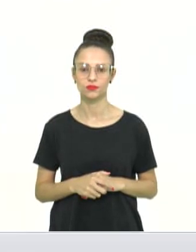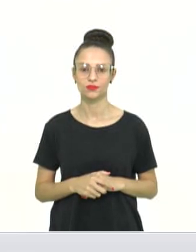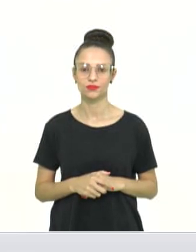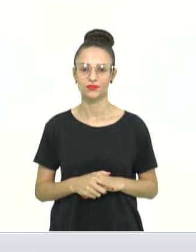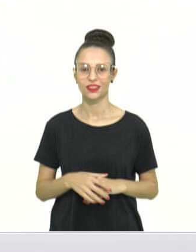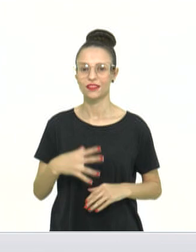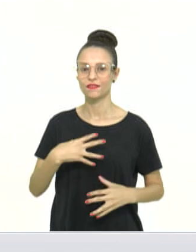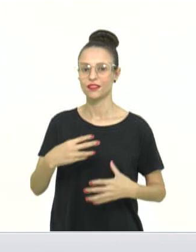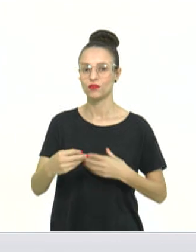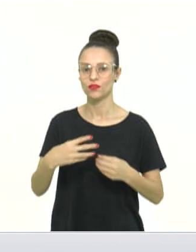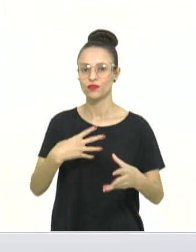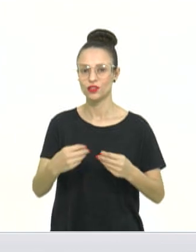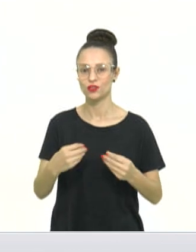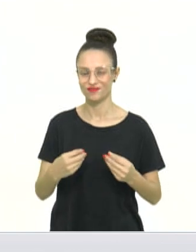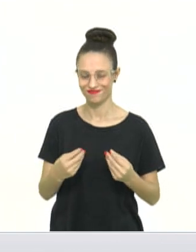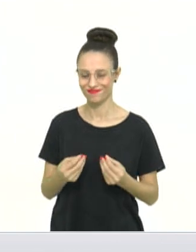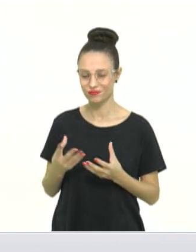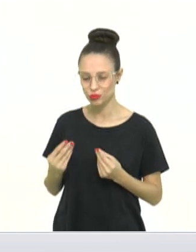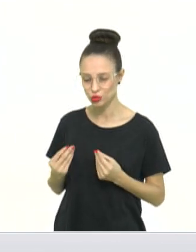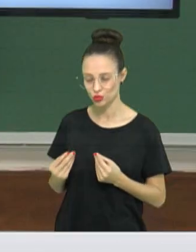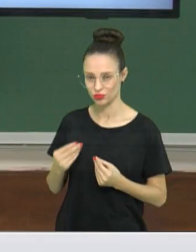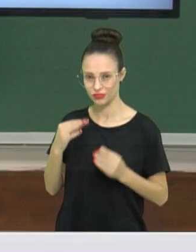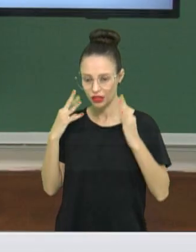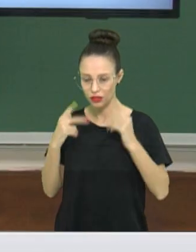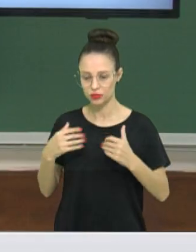Ninhada inesperada.